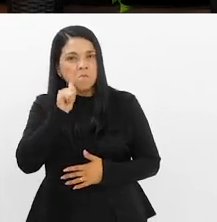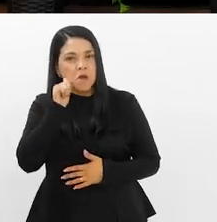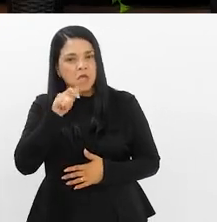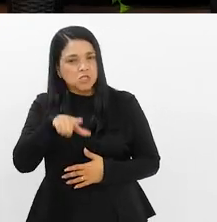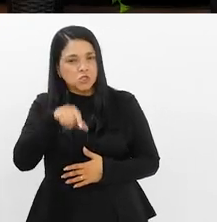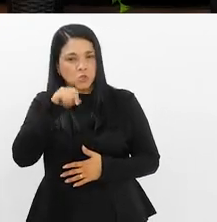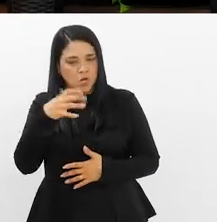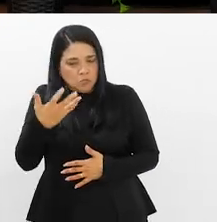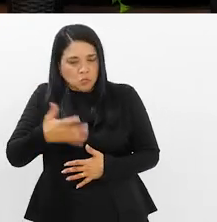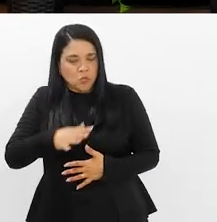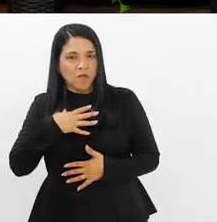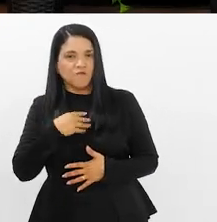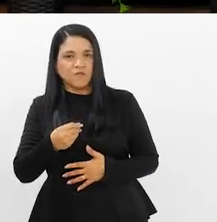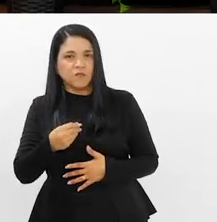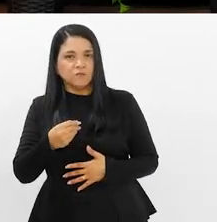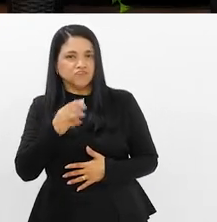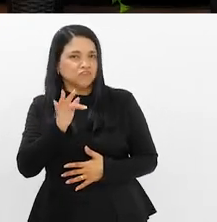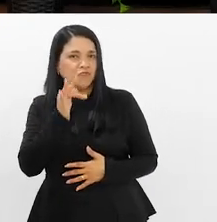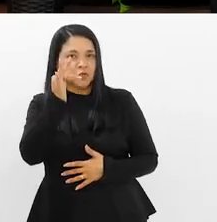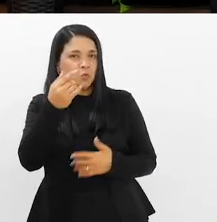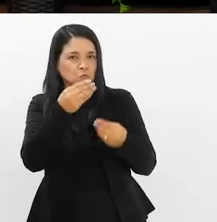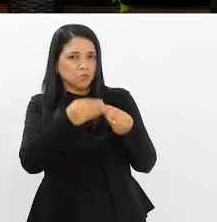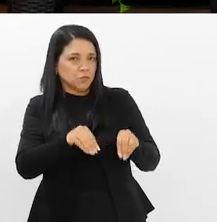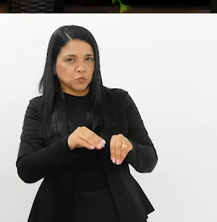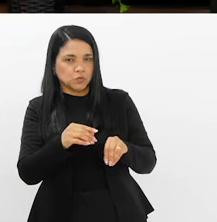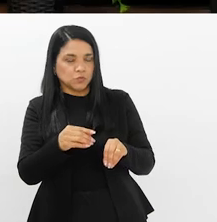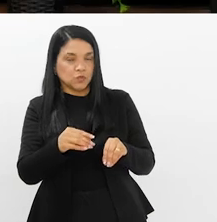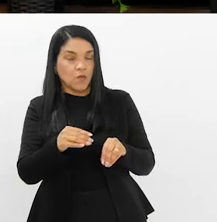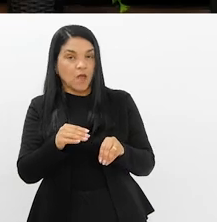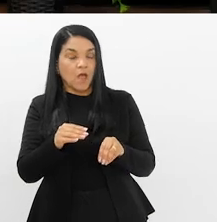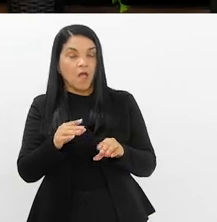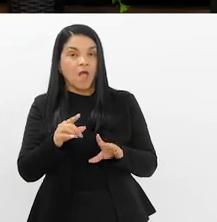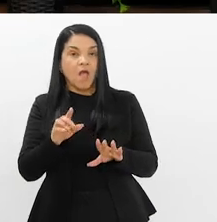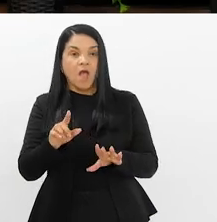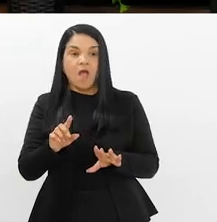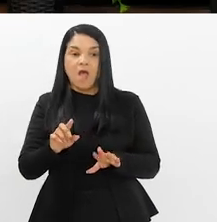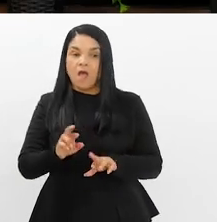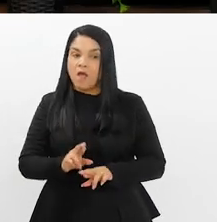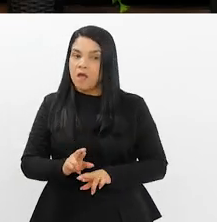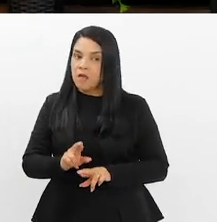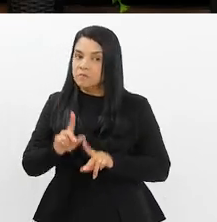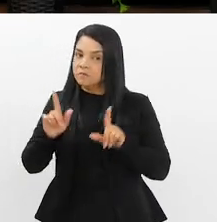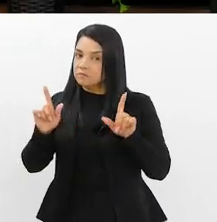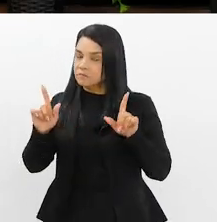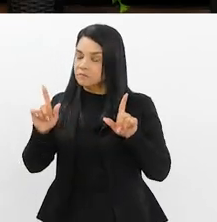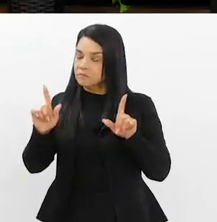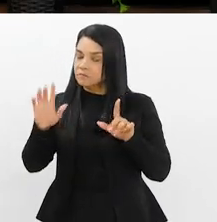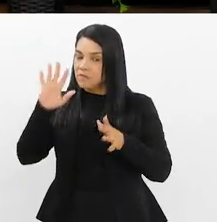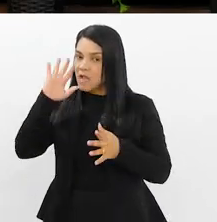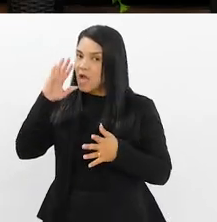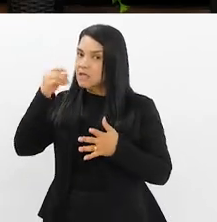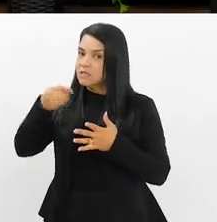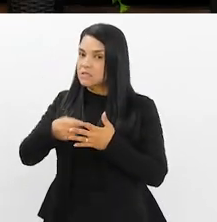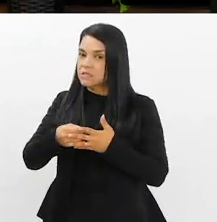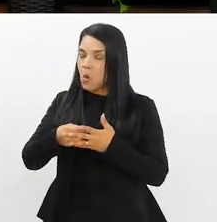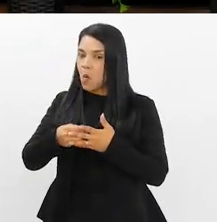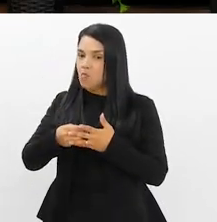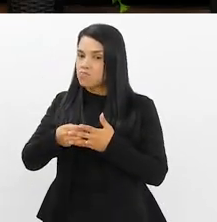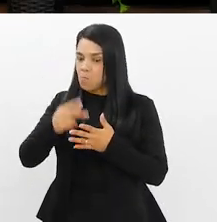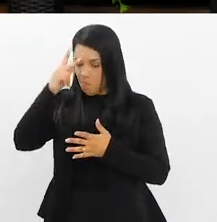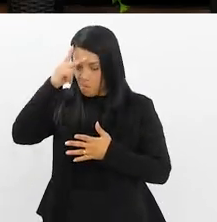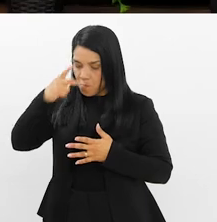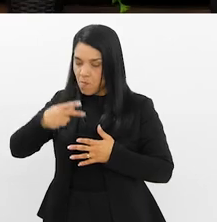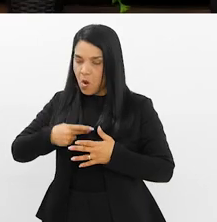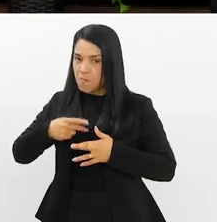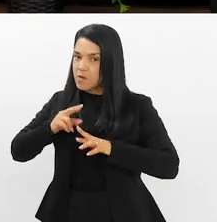tenha prejuízos no futuro pela própria decisão. A não ser que esta não tenha sido uma decisão tomada por ela,